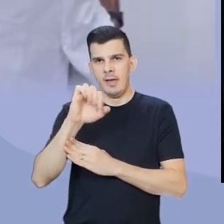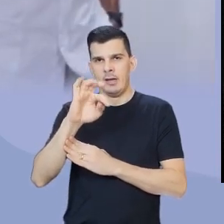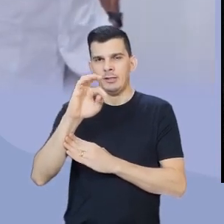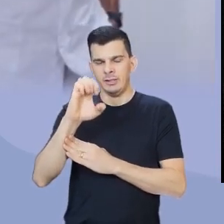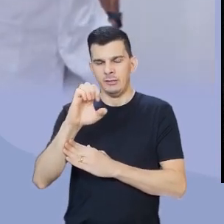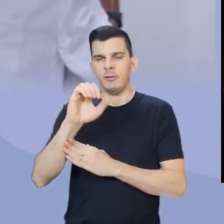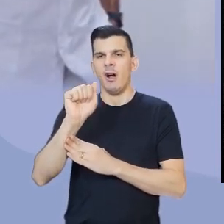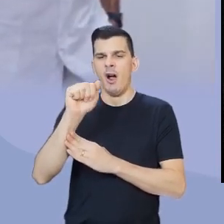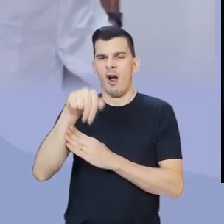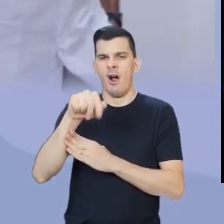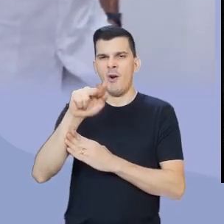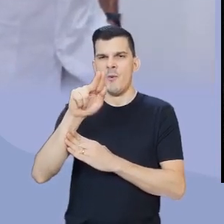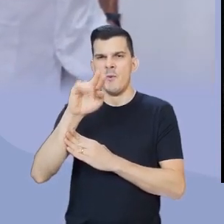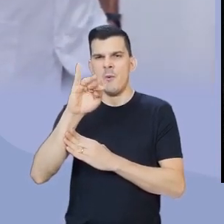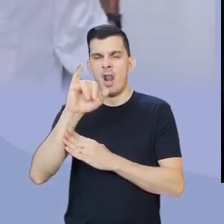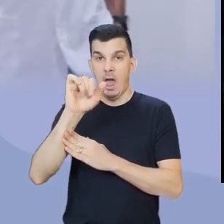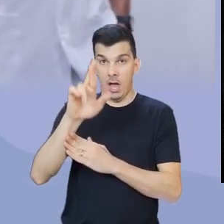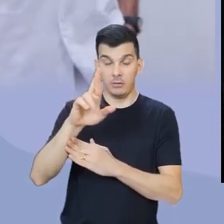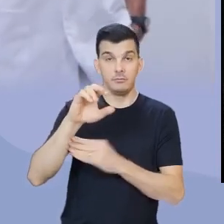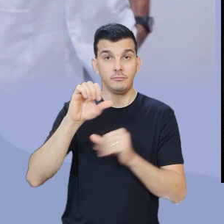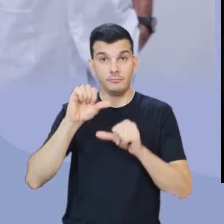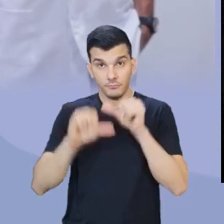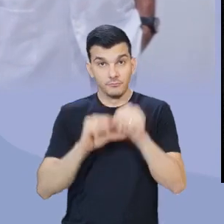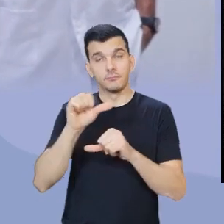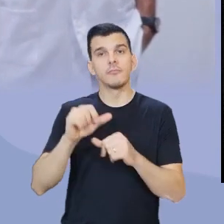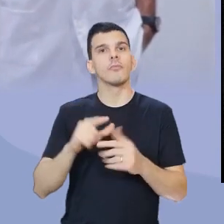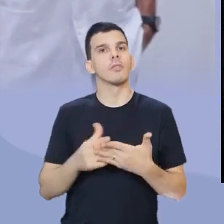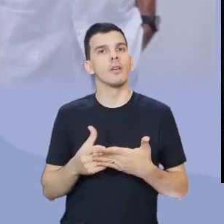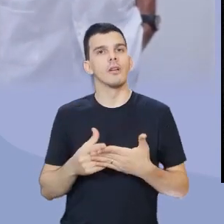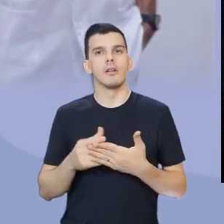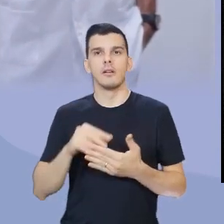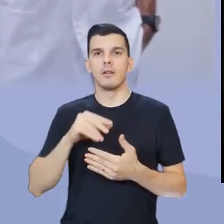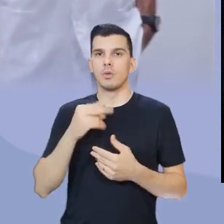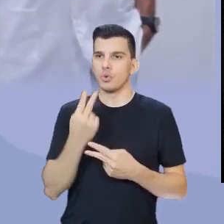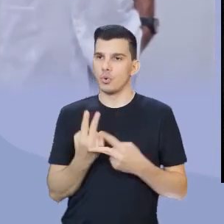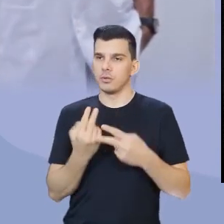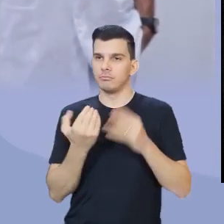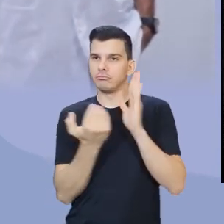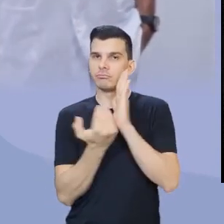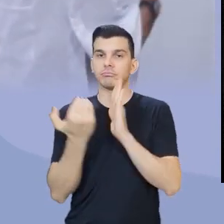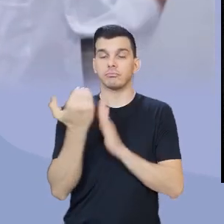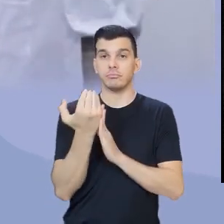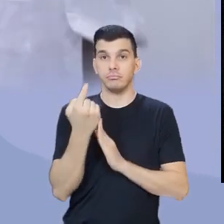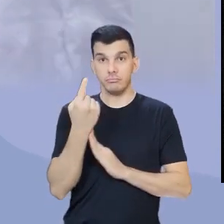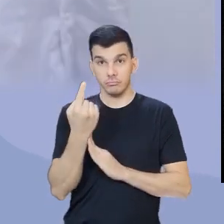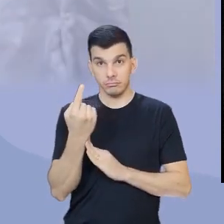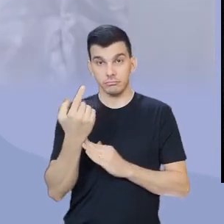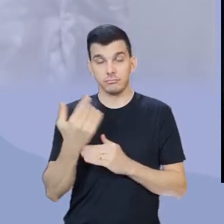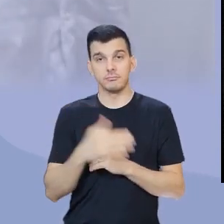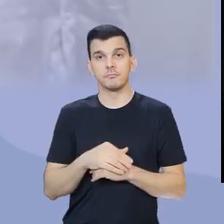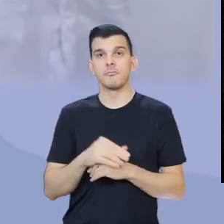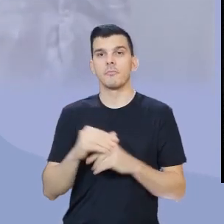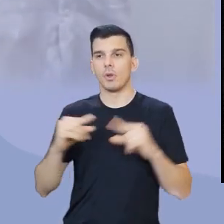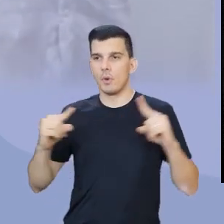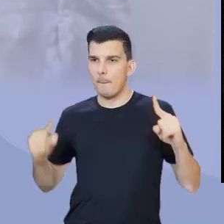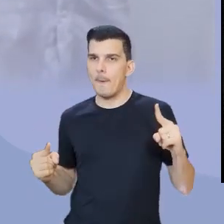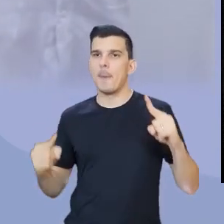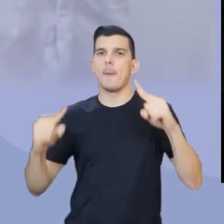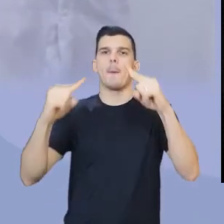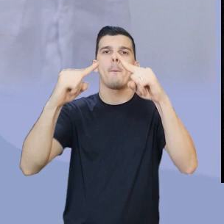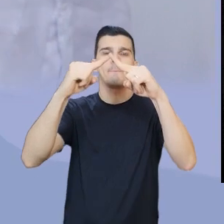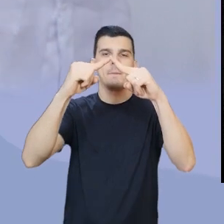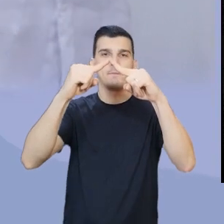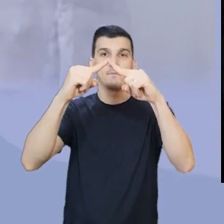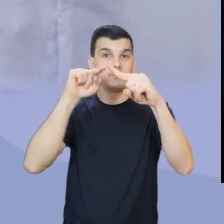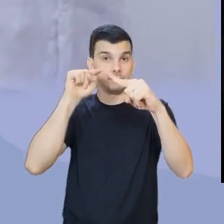Aumentando o coeficiente angular em 2 unidades, a gente sai da posição 2 e vai para a posição 1. E o nosso míssil vai atingir o